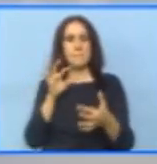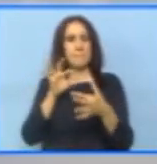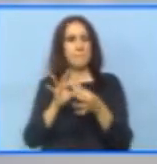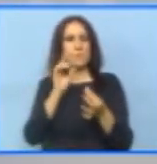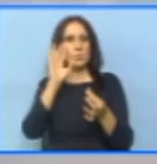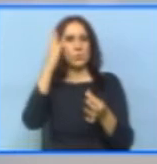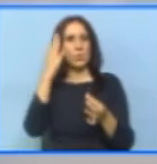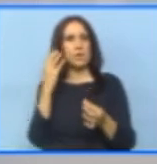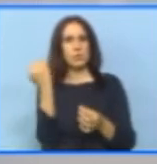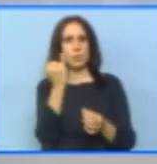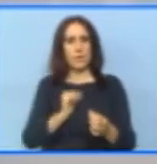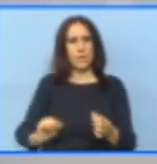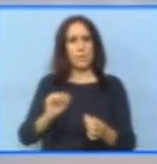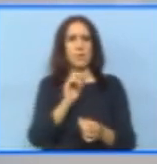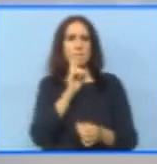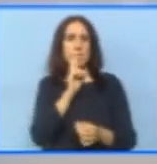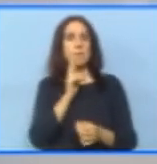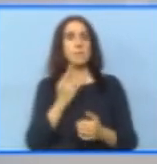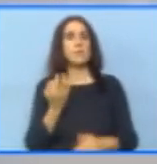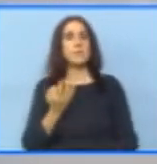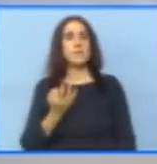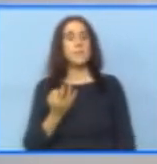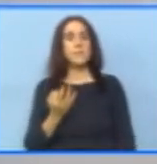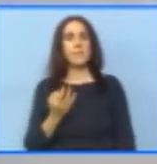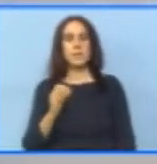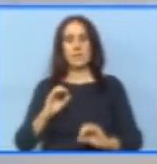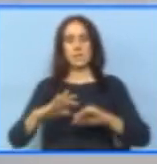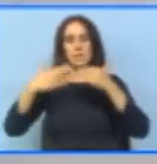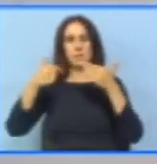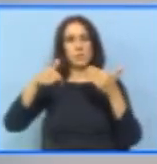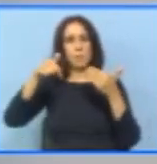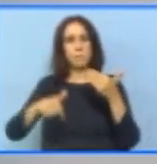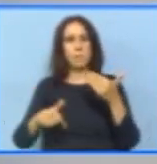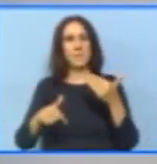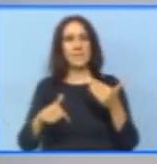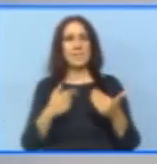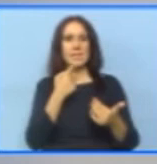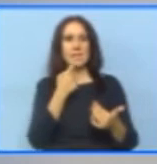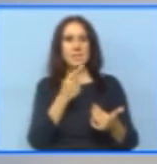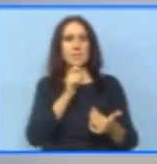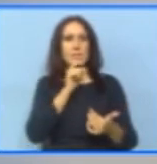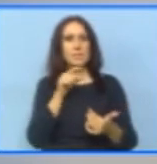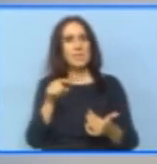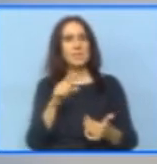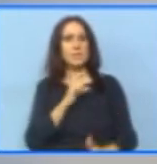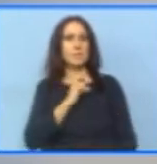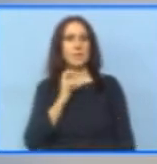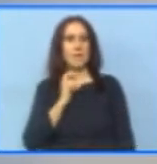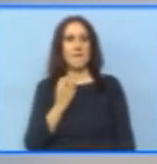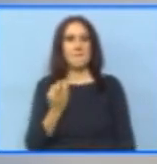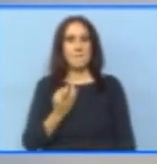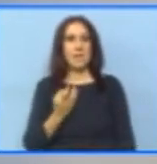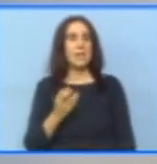importante entre a nossa instituição e Fátima. E, portanto, desde o início, que podemos dizer que este padre, apesar de